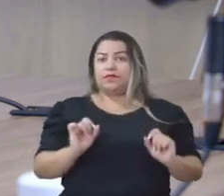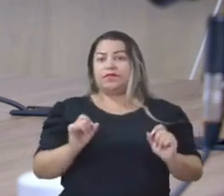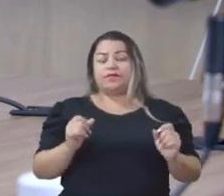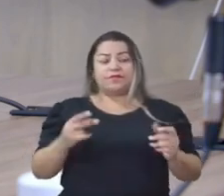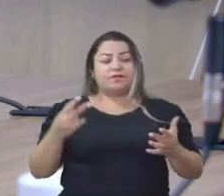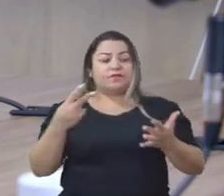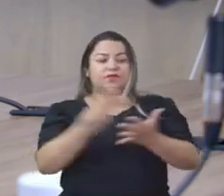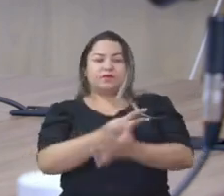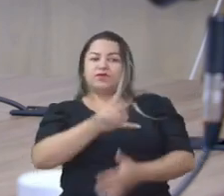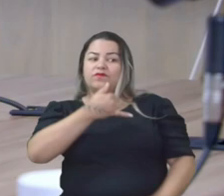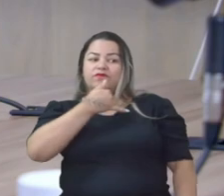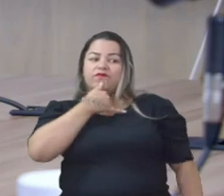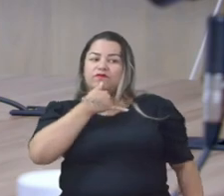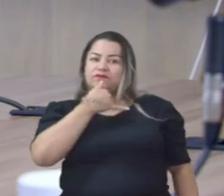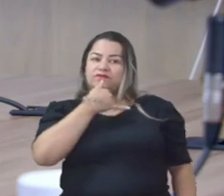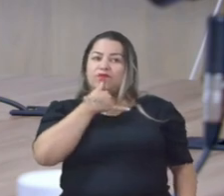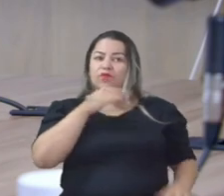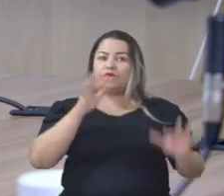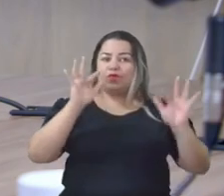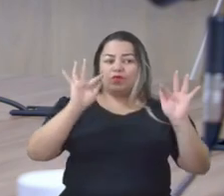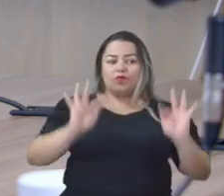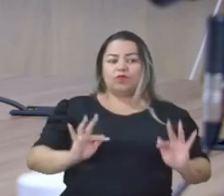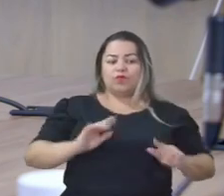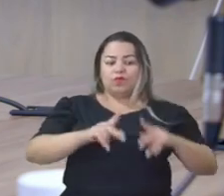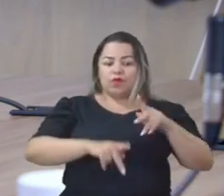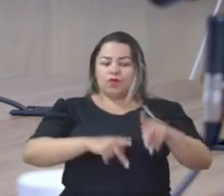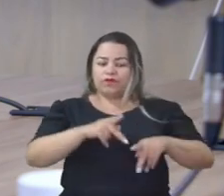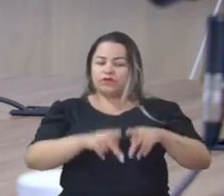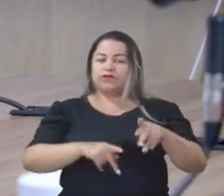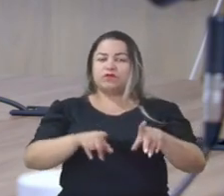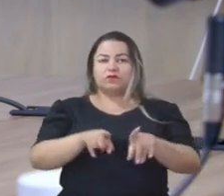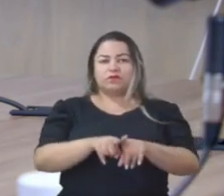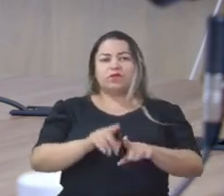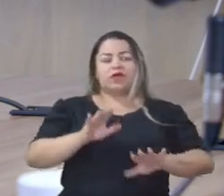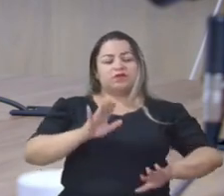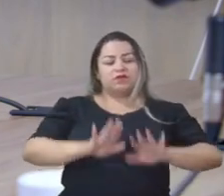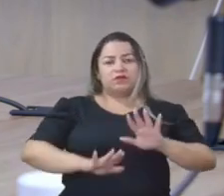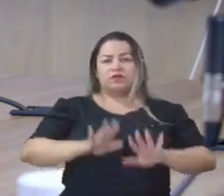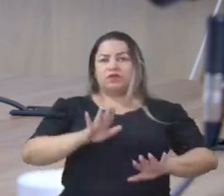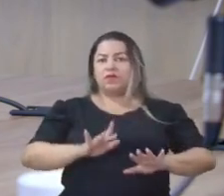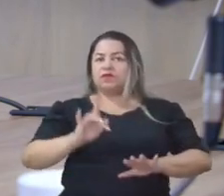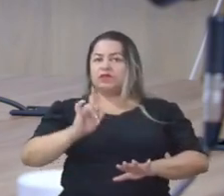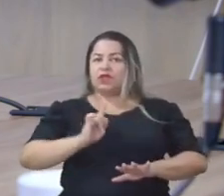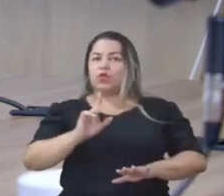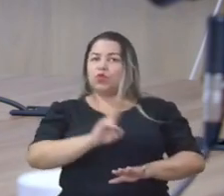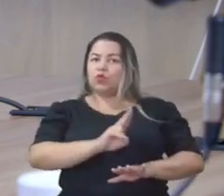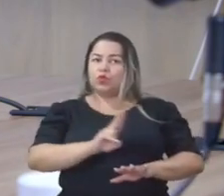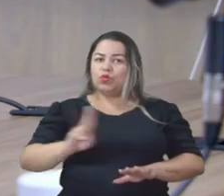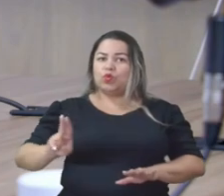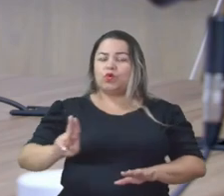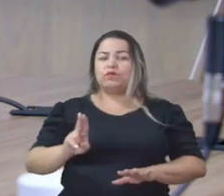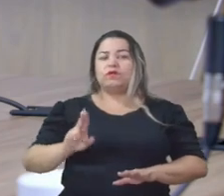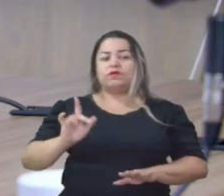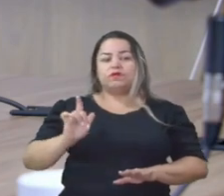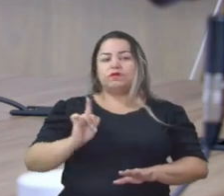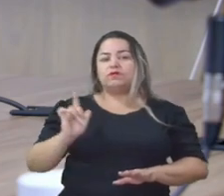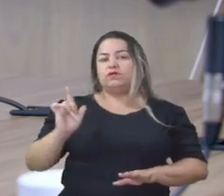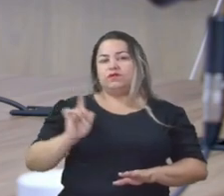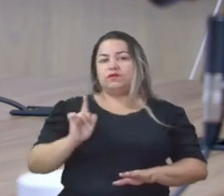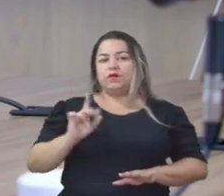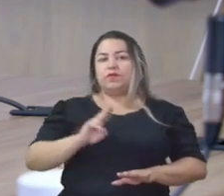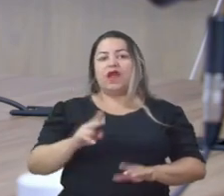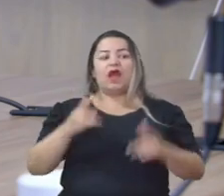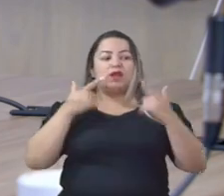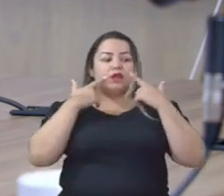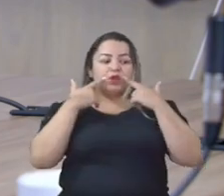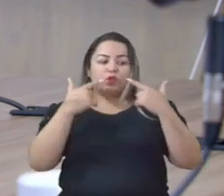aconteceu, infelizmente, com muitos povos, dos nossos povos, às vezes o que sobrou foi o nome. Às vezes o que sobrou foi o nome e a língua.